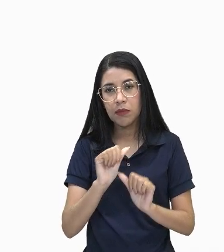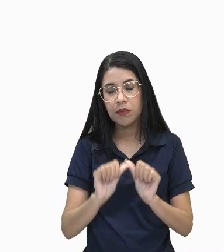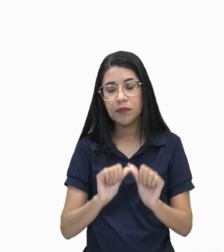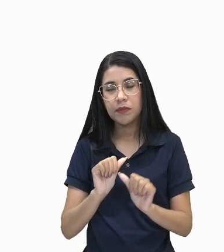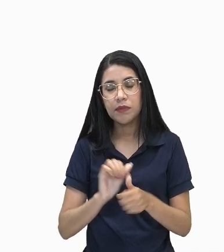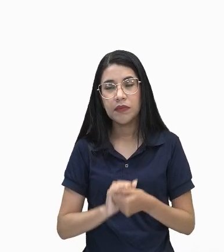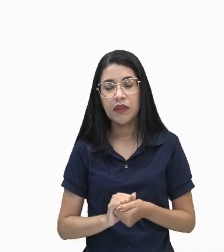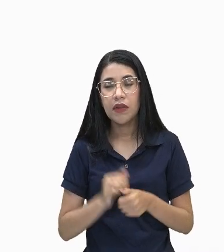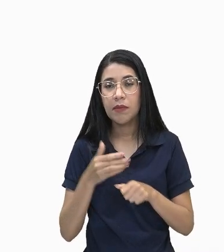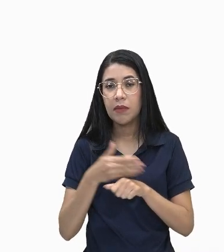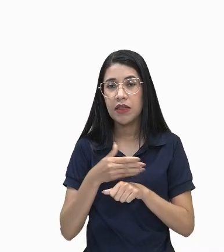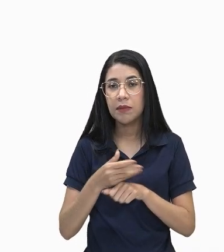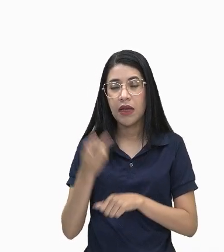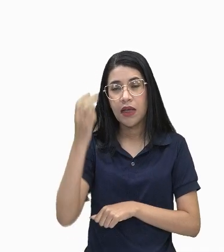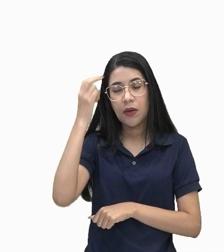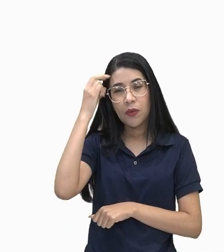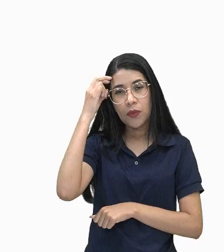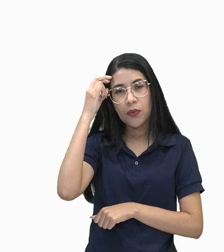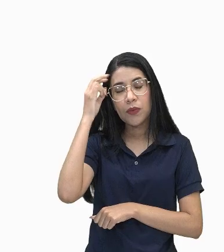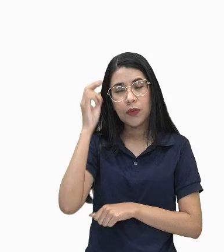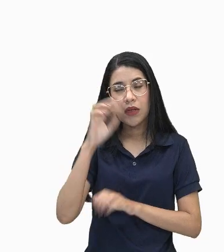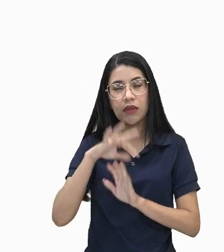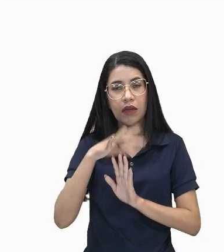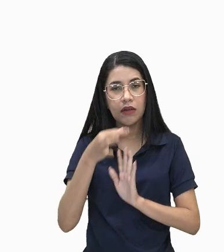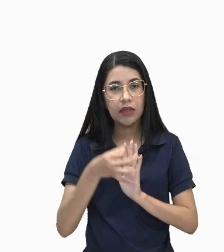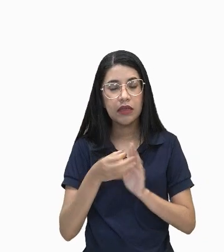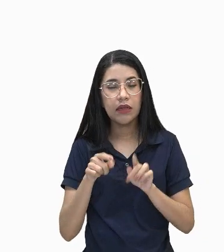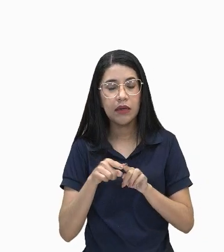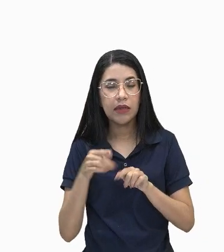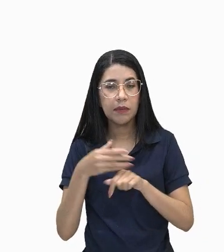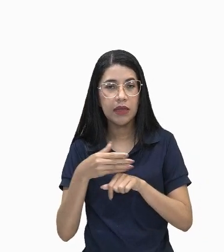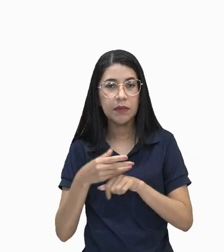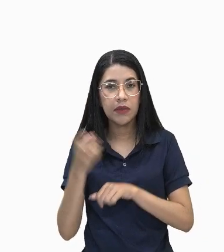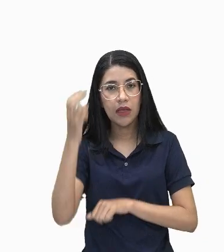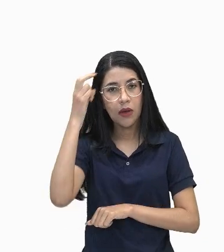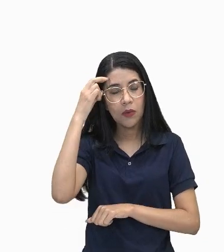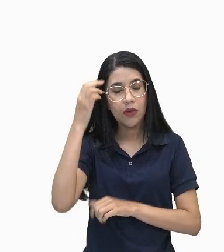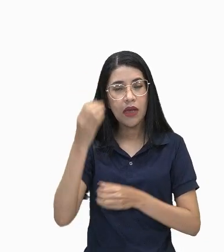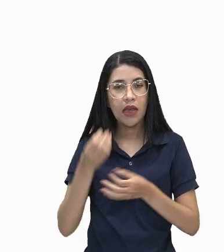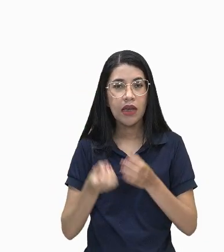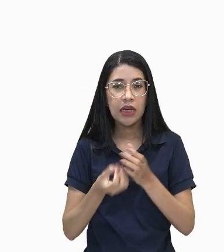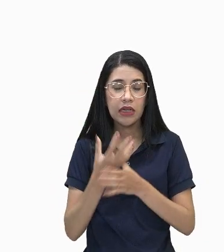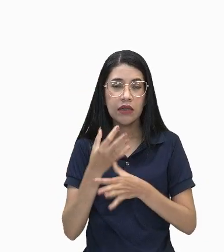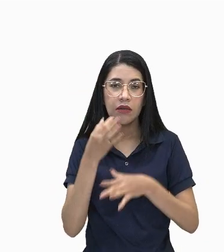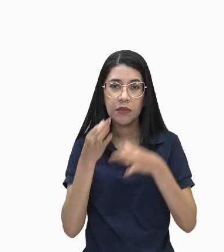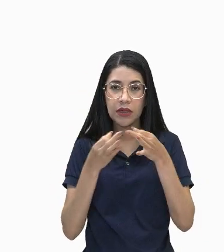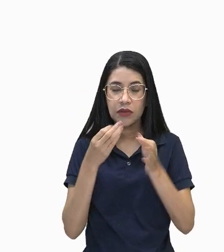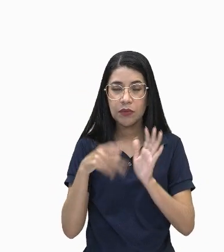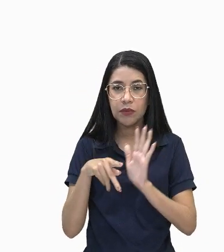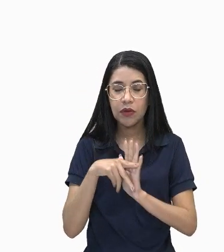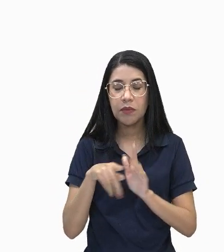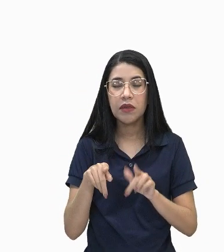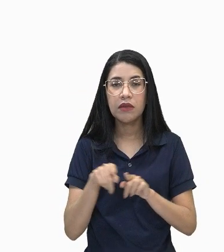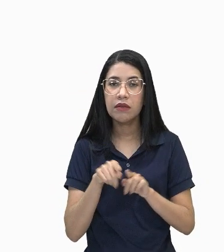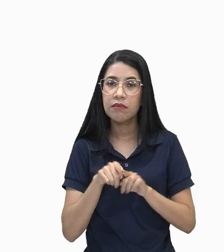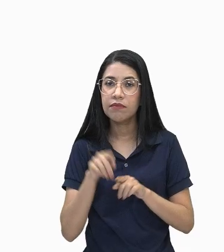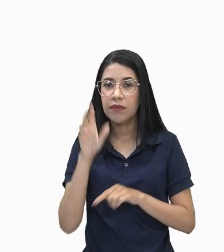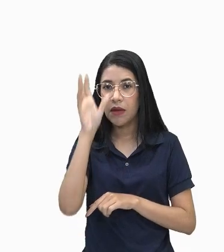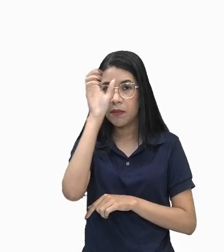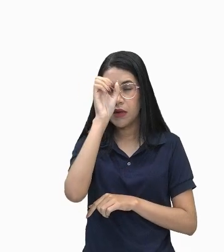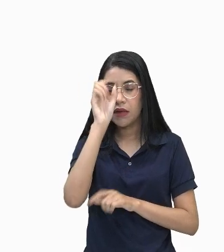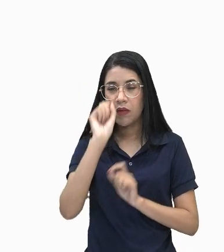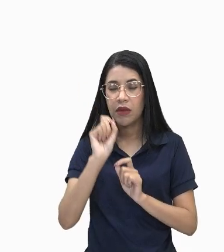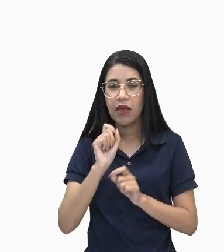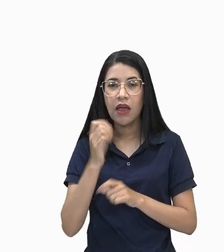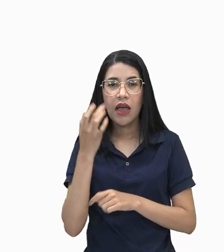participar da cultura. Quando se resenha, você está participando da cultura, formando opiniões e também aprender a dizer o que